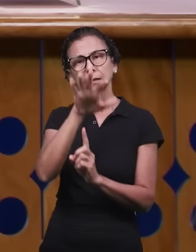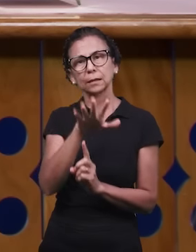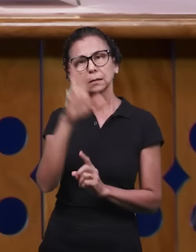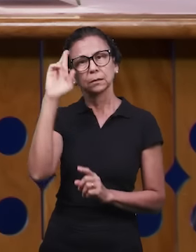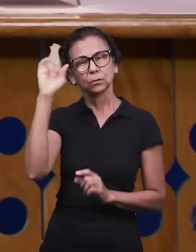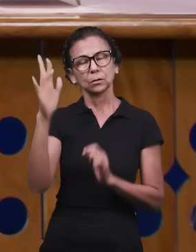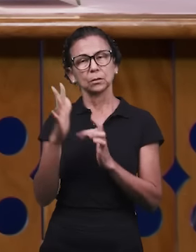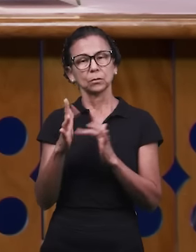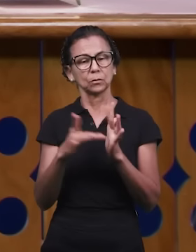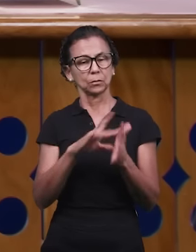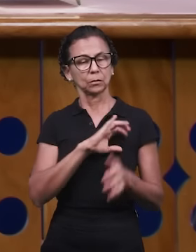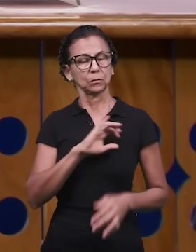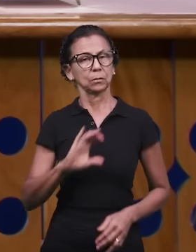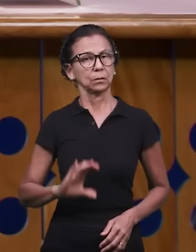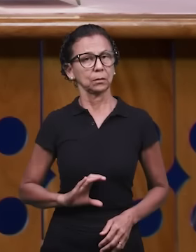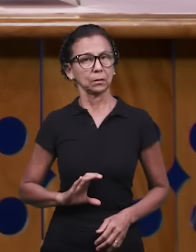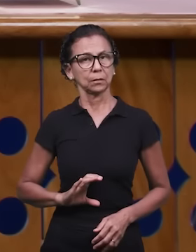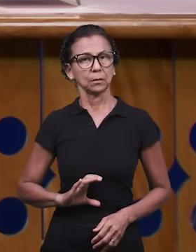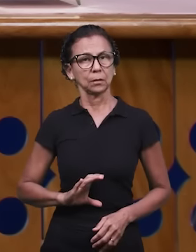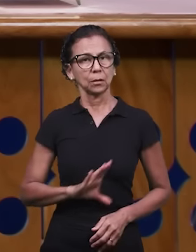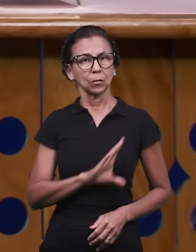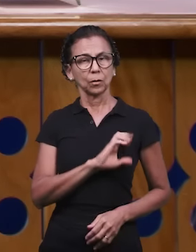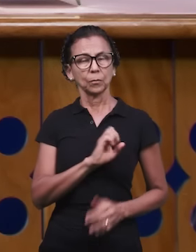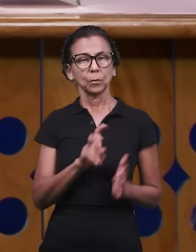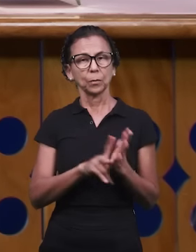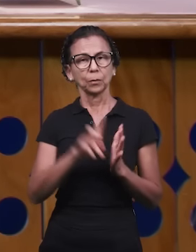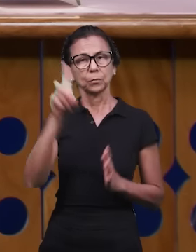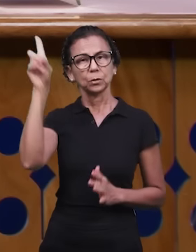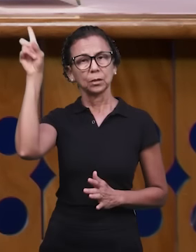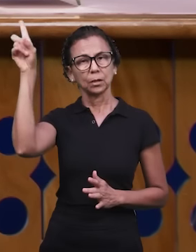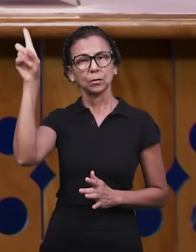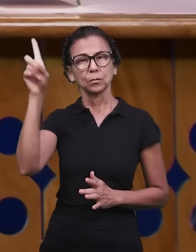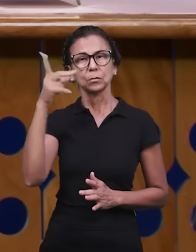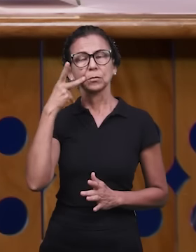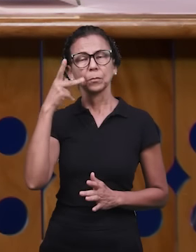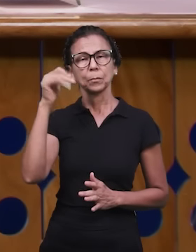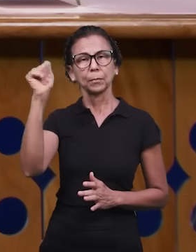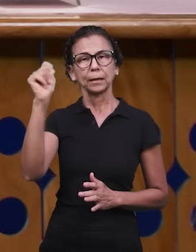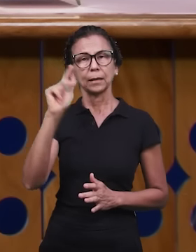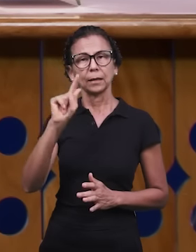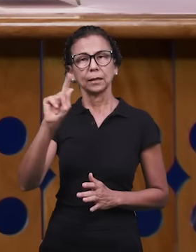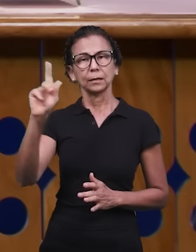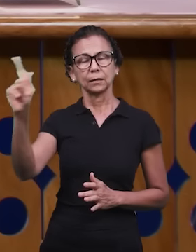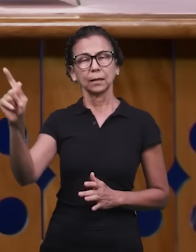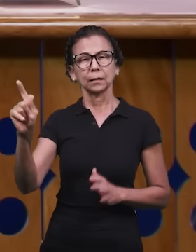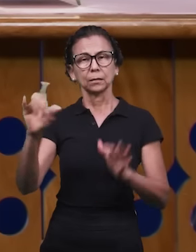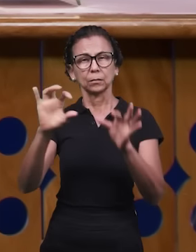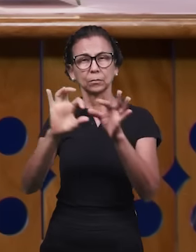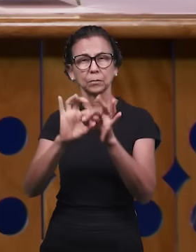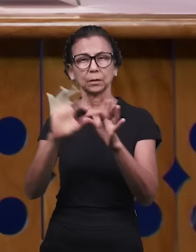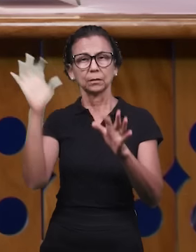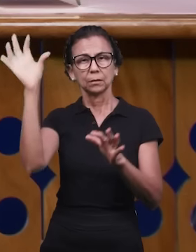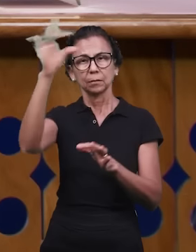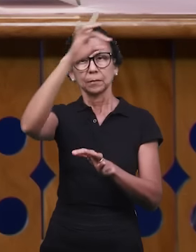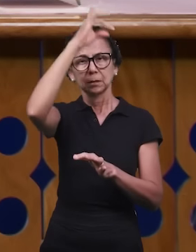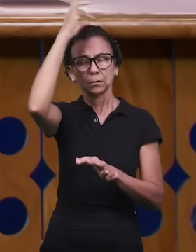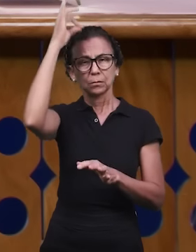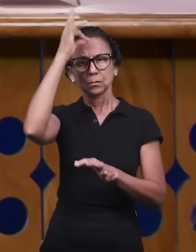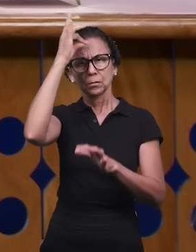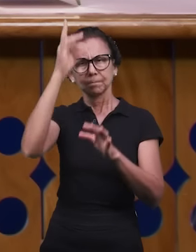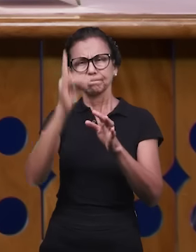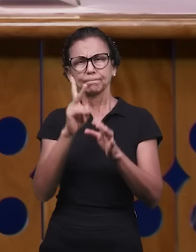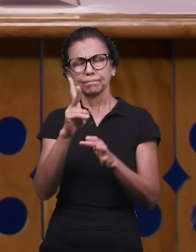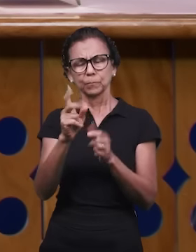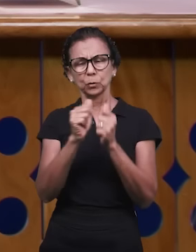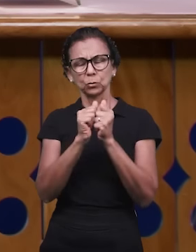Senhor Jesus Cristo, o amor de Deus, nosso Pai, e a comunhão do Espírito Santo seja sempre com o teu